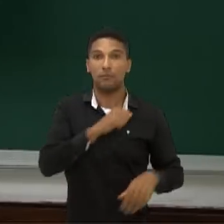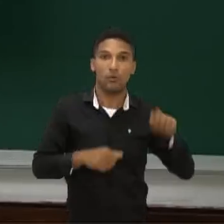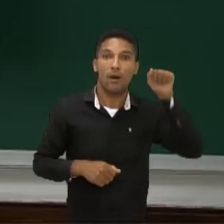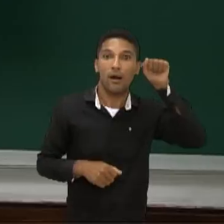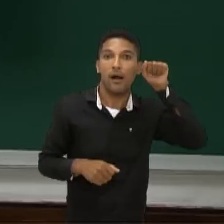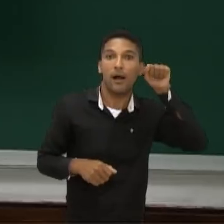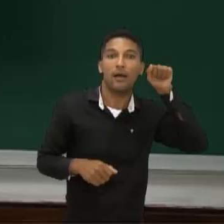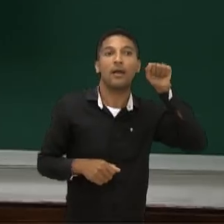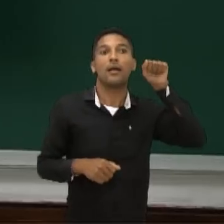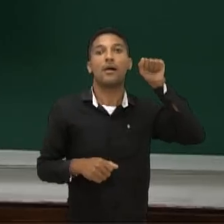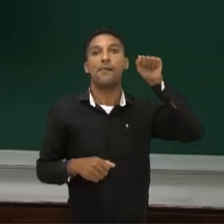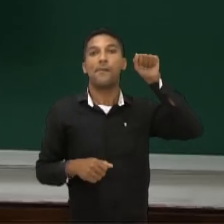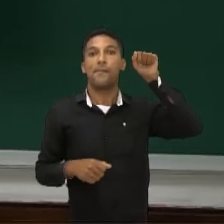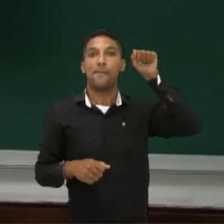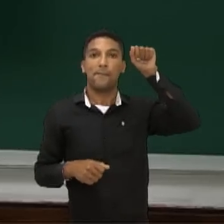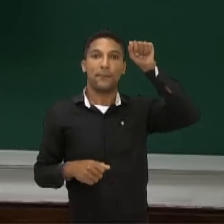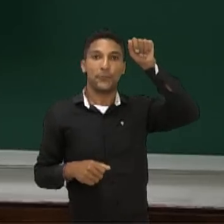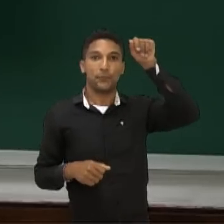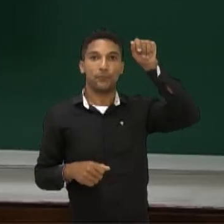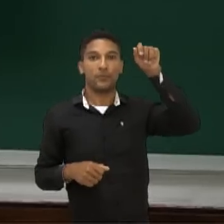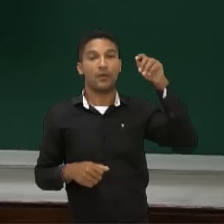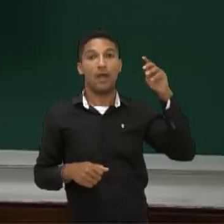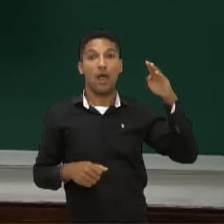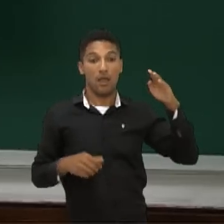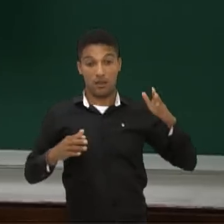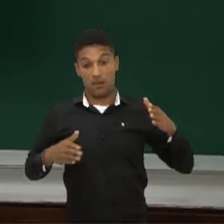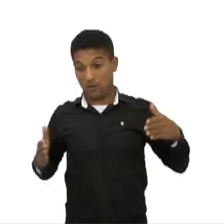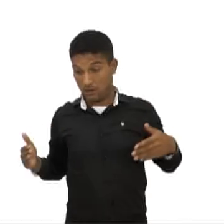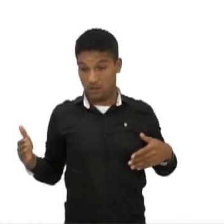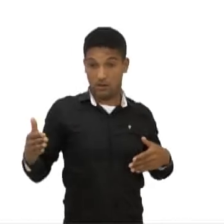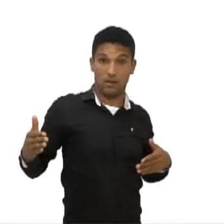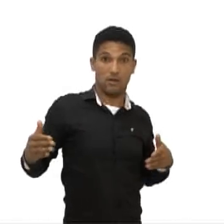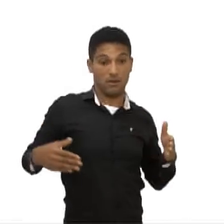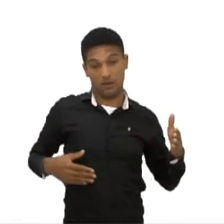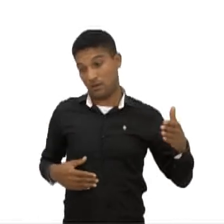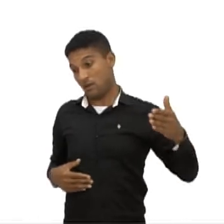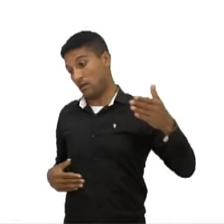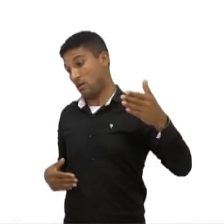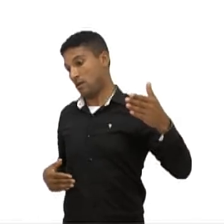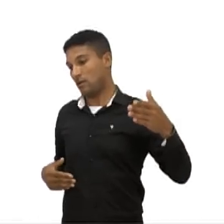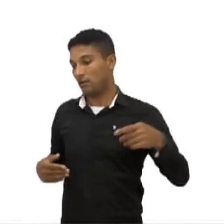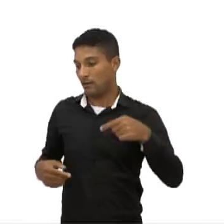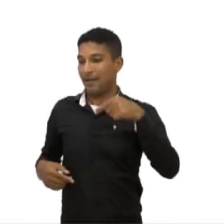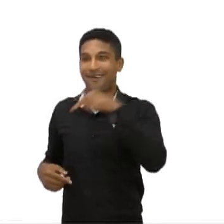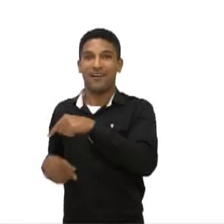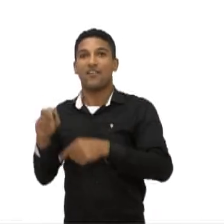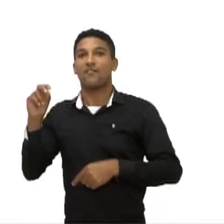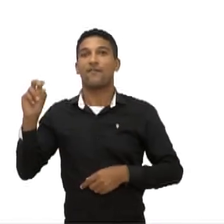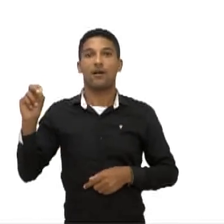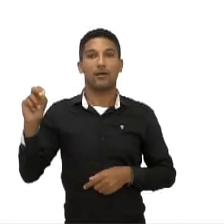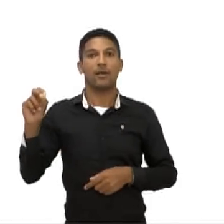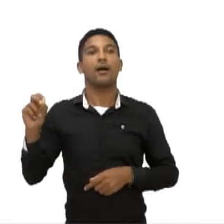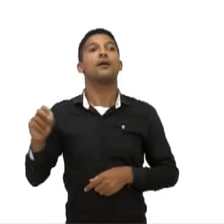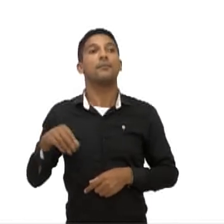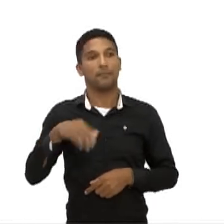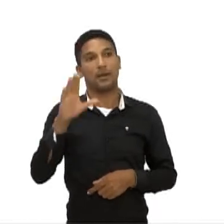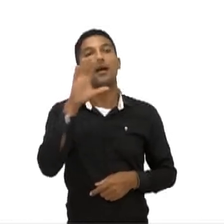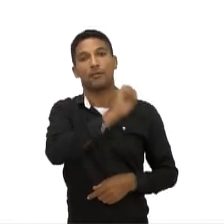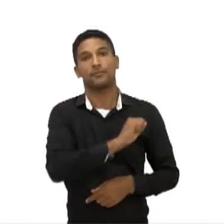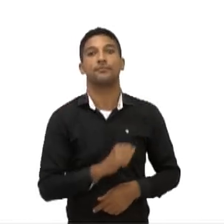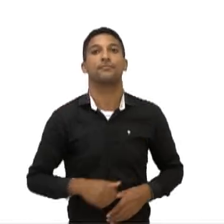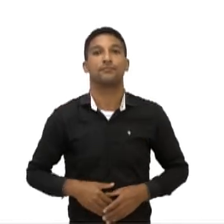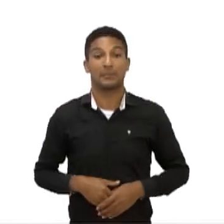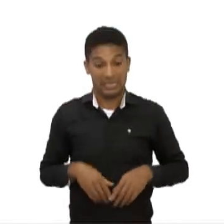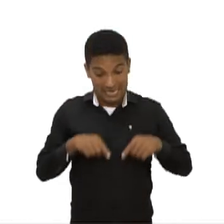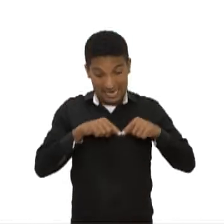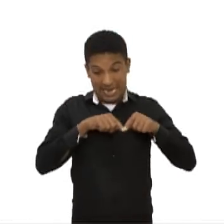falando lá dos triângulos, beleza, pessoal? Olha só, o que nós temos aqui? Nós temos alguns ângulos, tá?